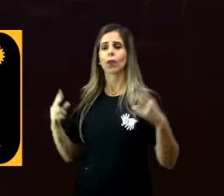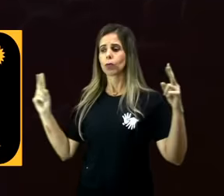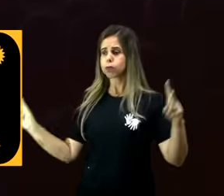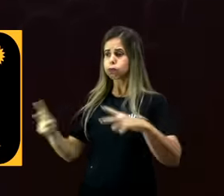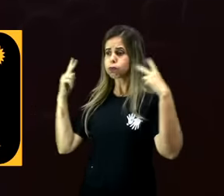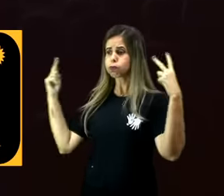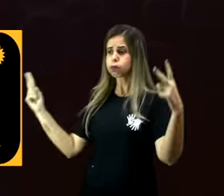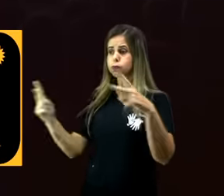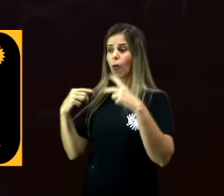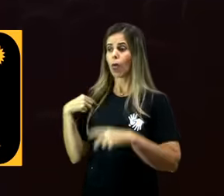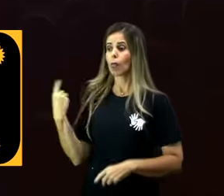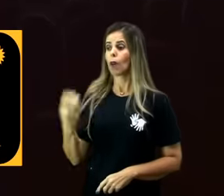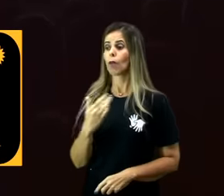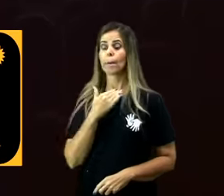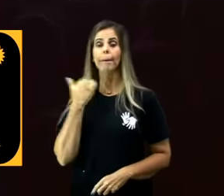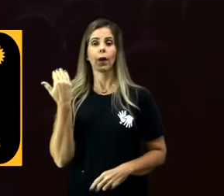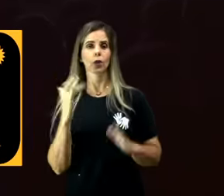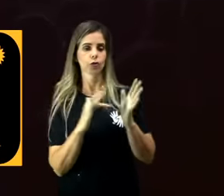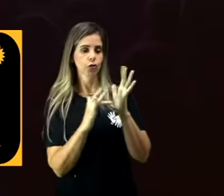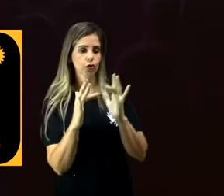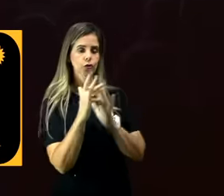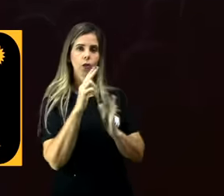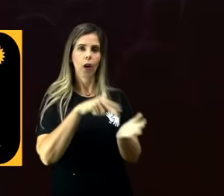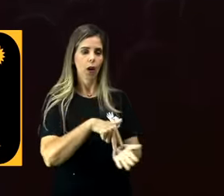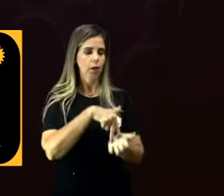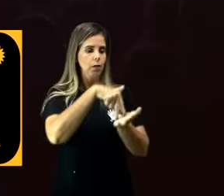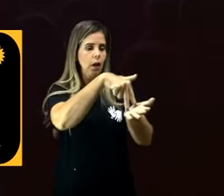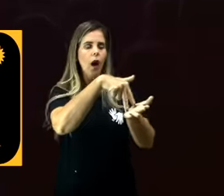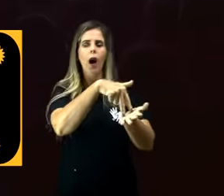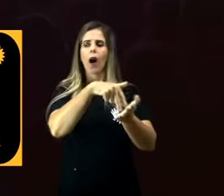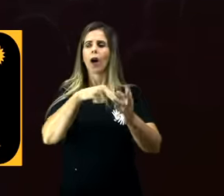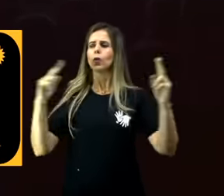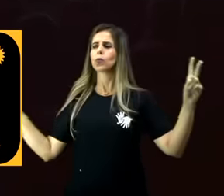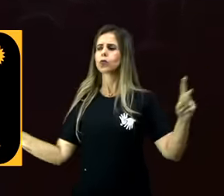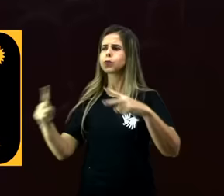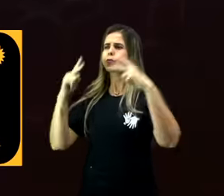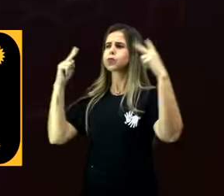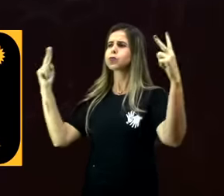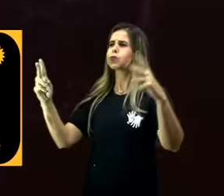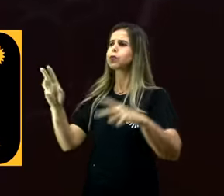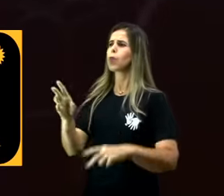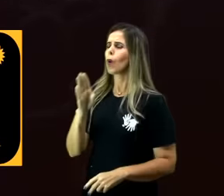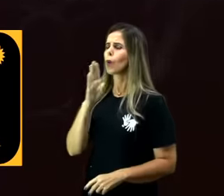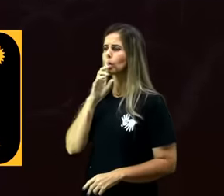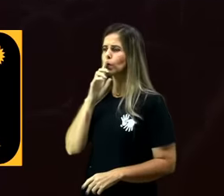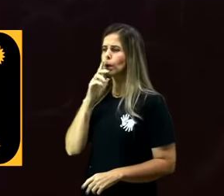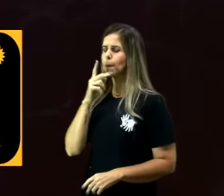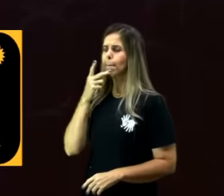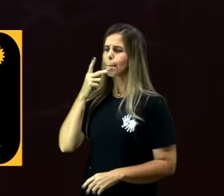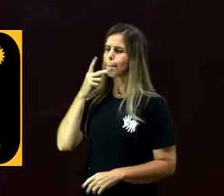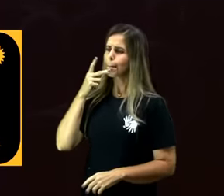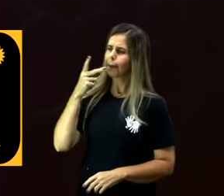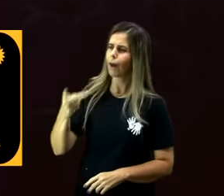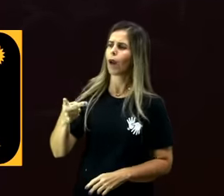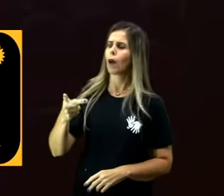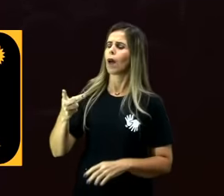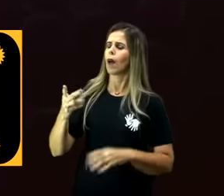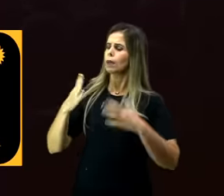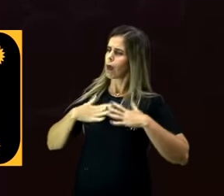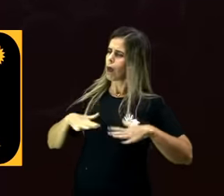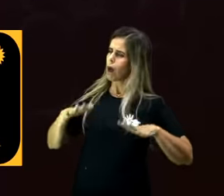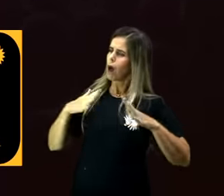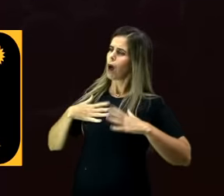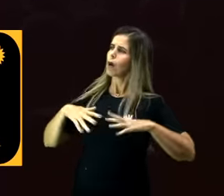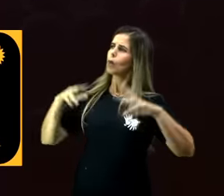mar: aquieta-se, acalme-se. O vento se aquietou e fez-se completa bonança. Então ele olhou para os discípulos e